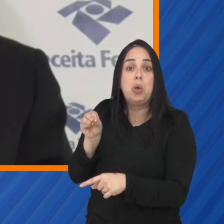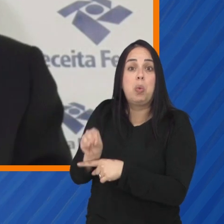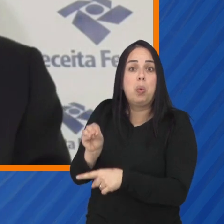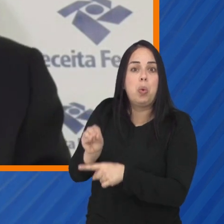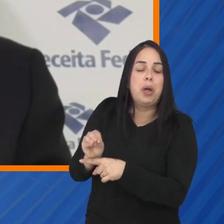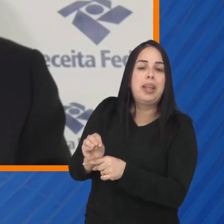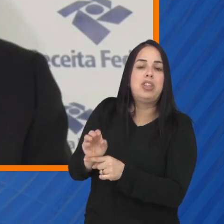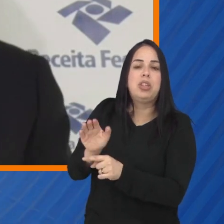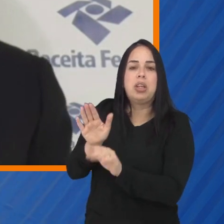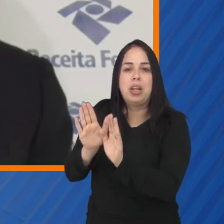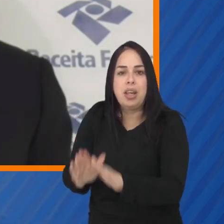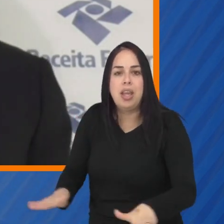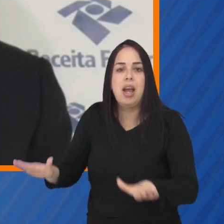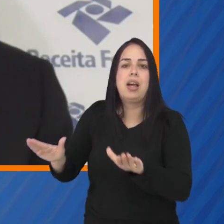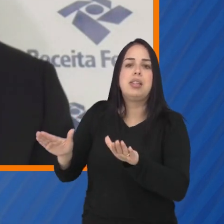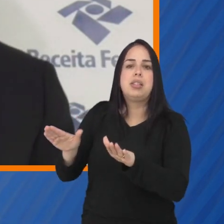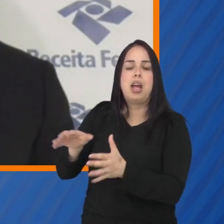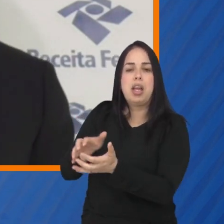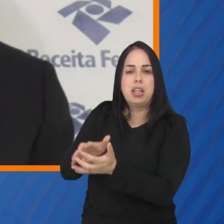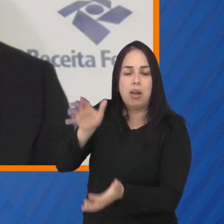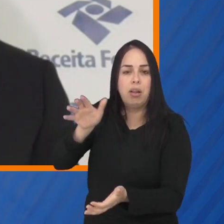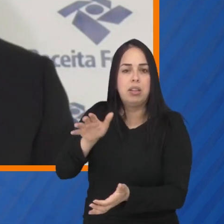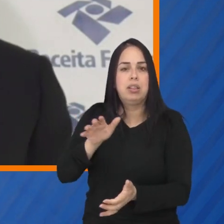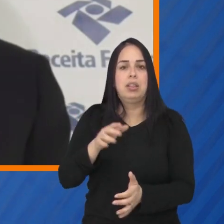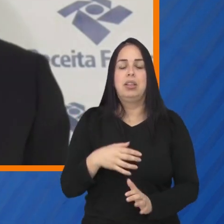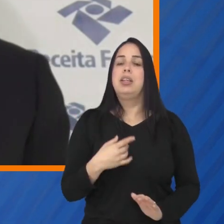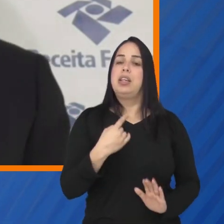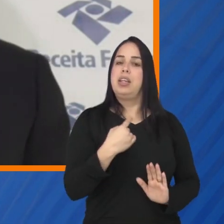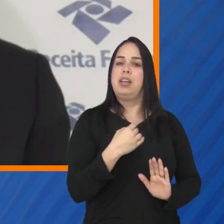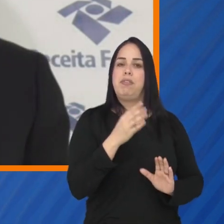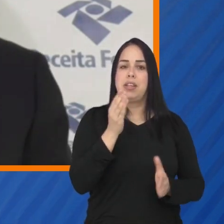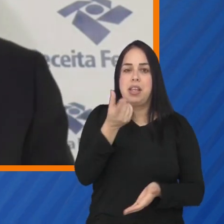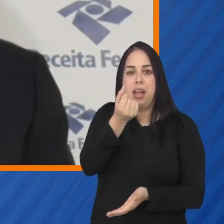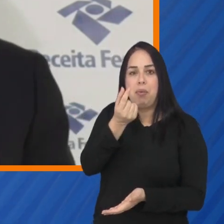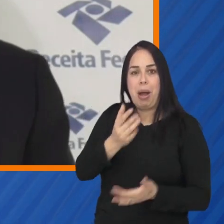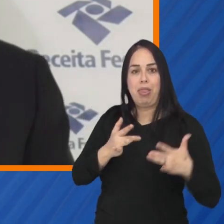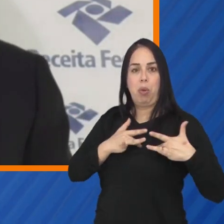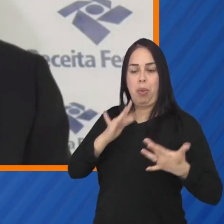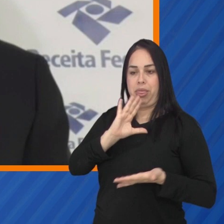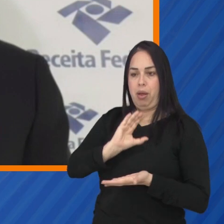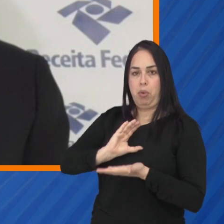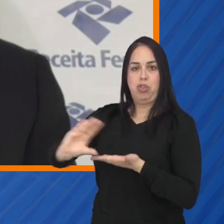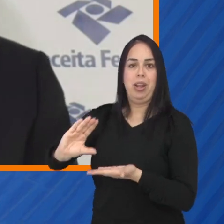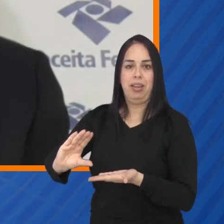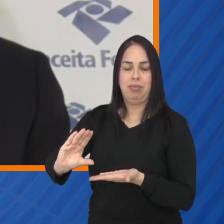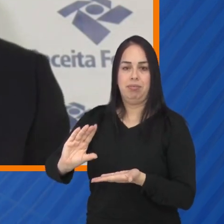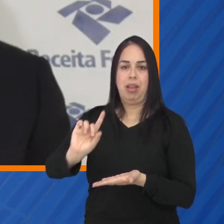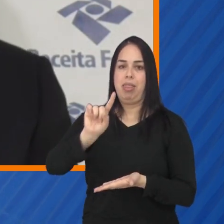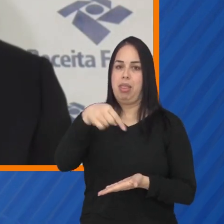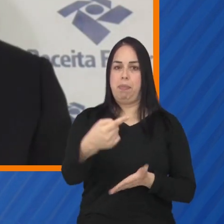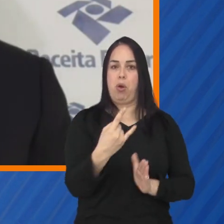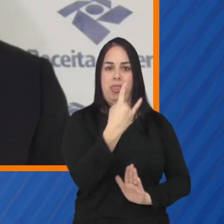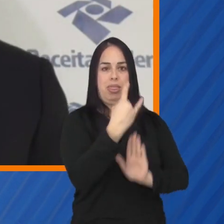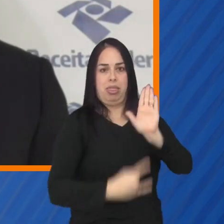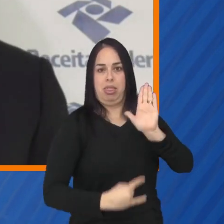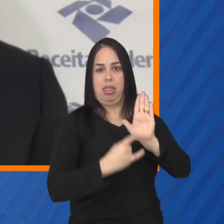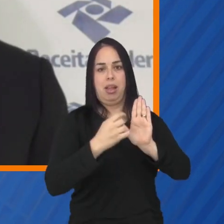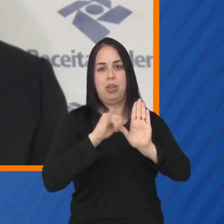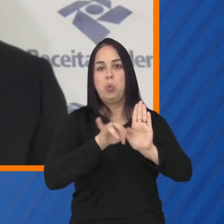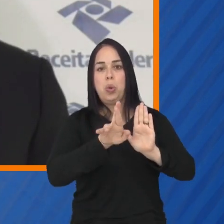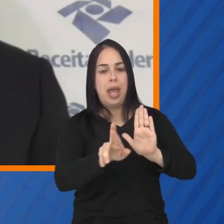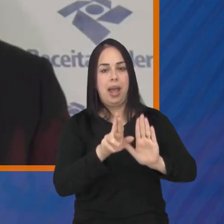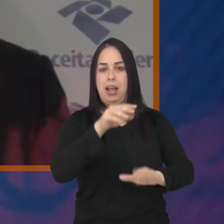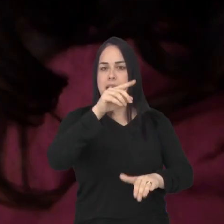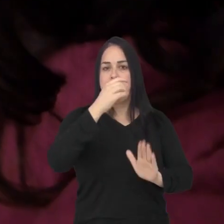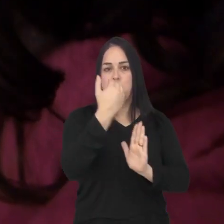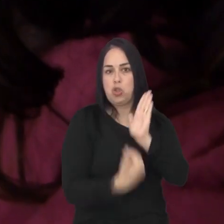dele, que cuida de criança, de idoso, e ele fizer uma doação diretamente para a entidade, ele não vai conseguir abater do imposto